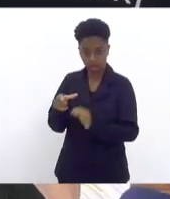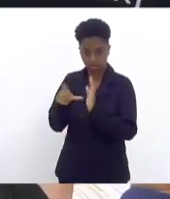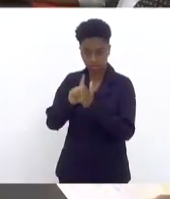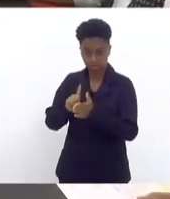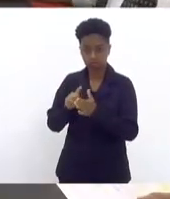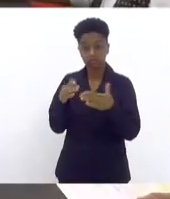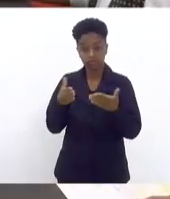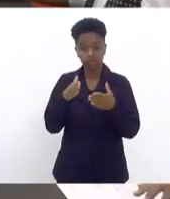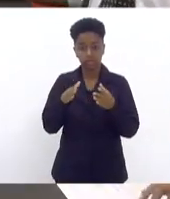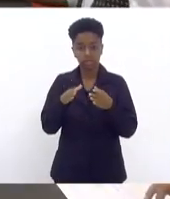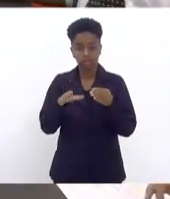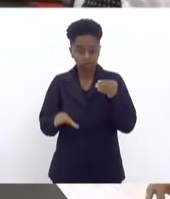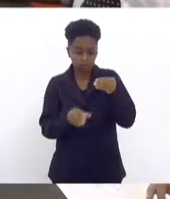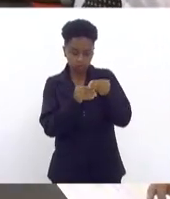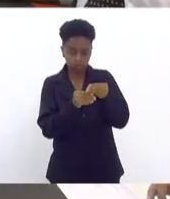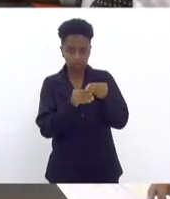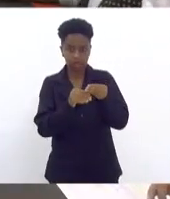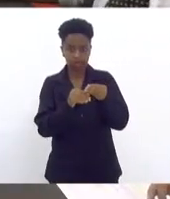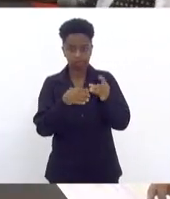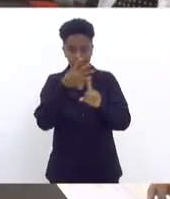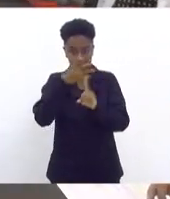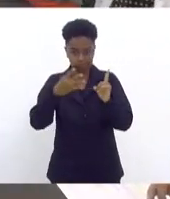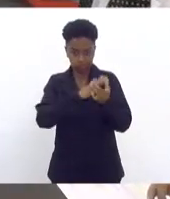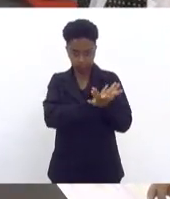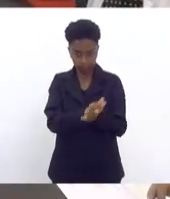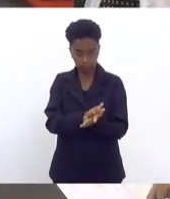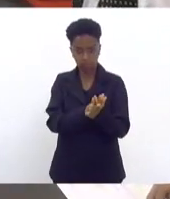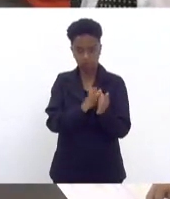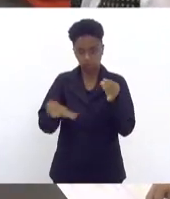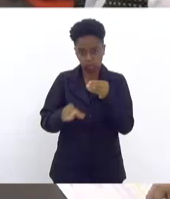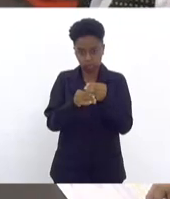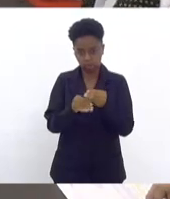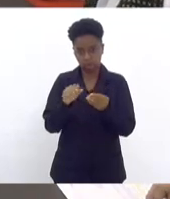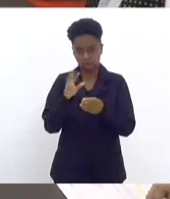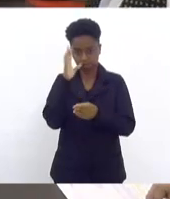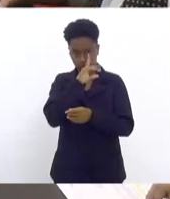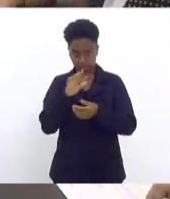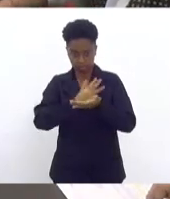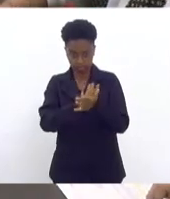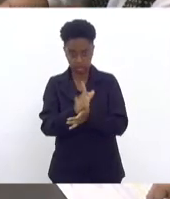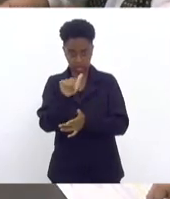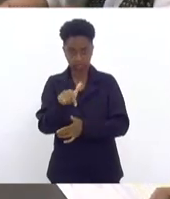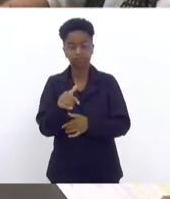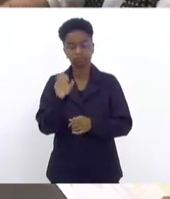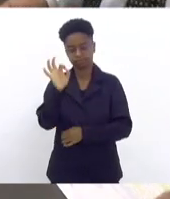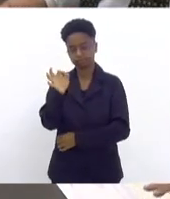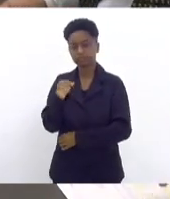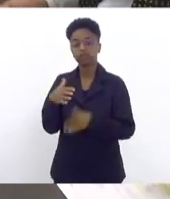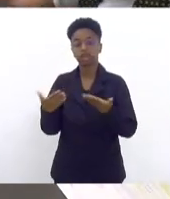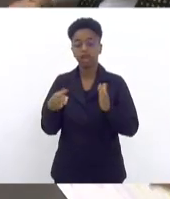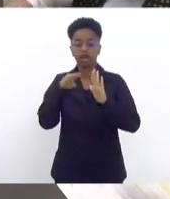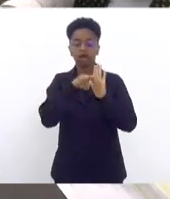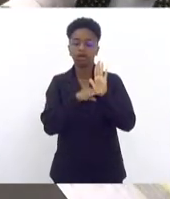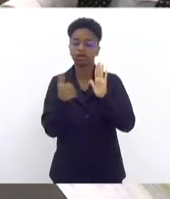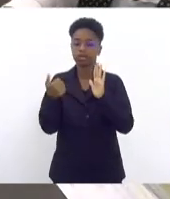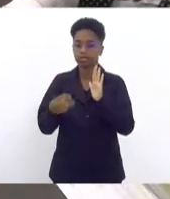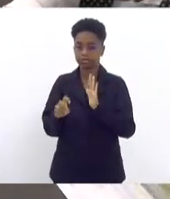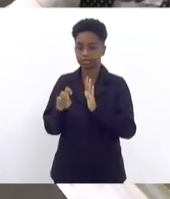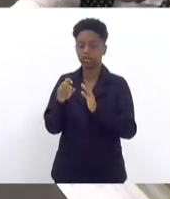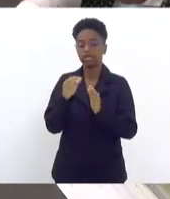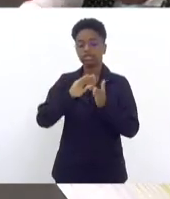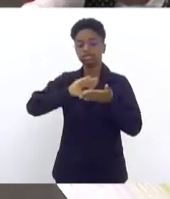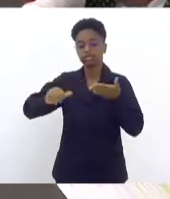Incluir a homofobia no racismo. Exatamente. Perfeito. Passou o projeto 15 da pauta, o projeto de lei número... Retirado,